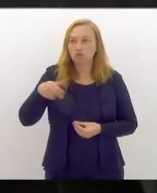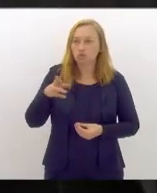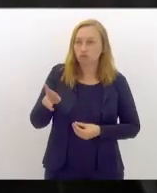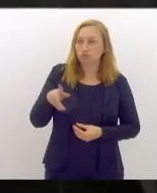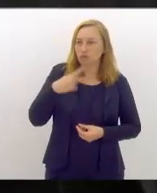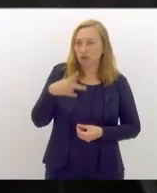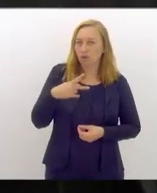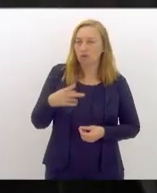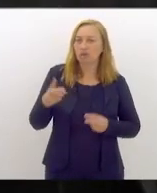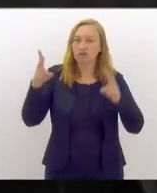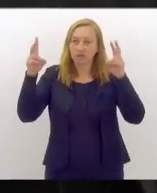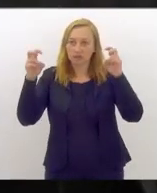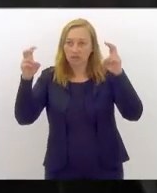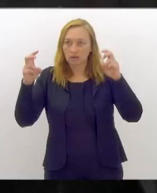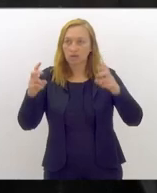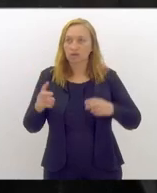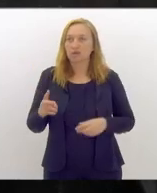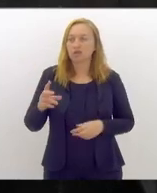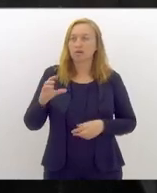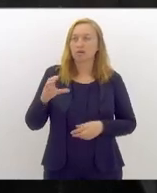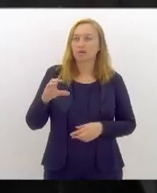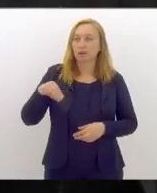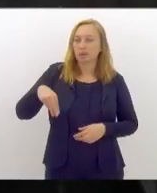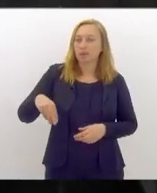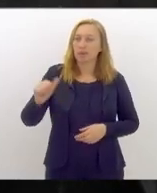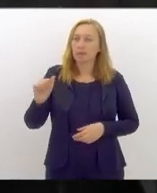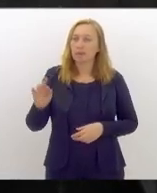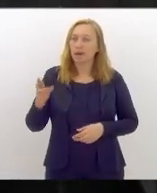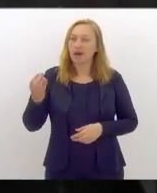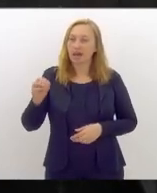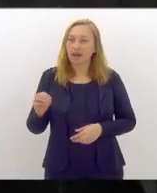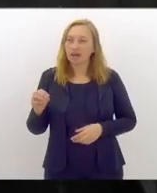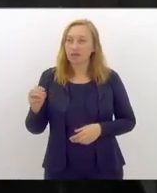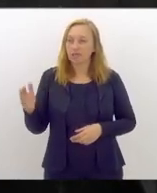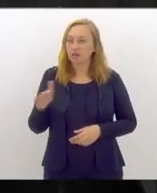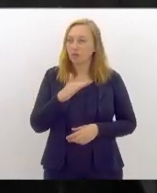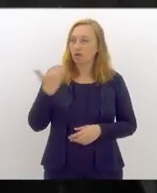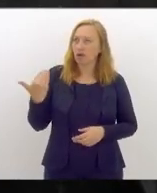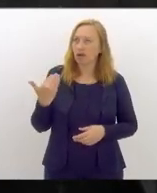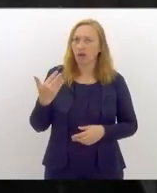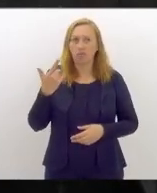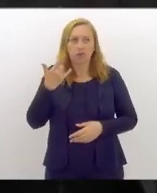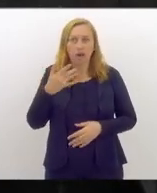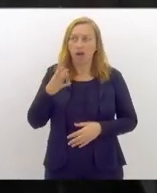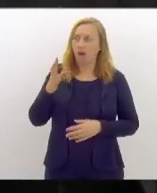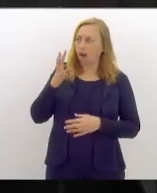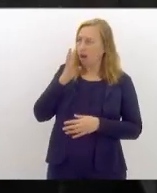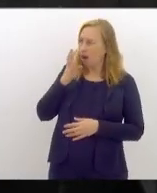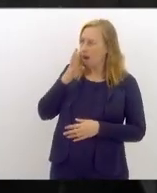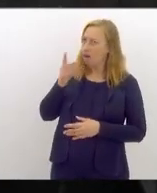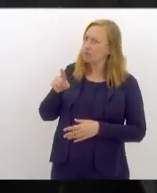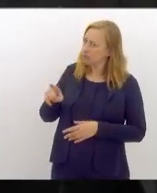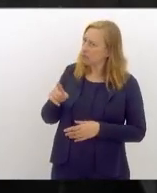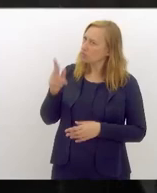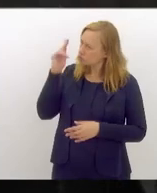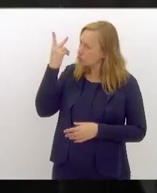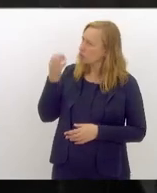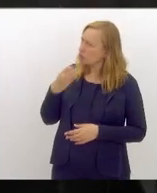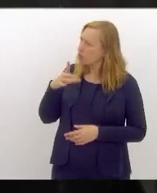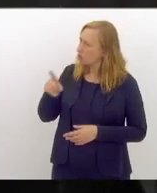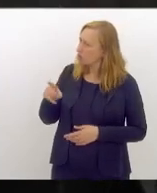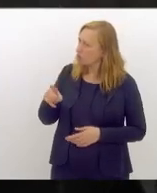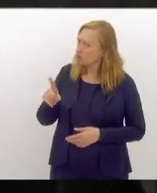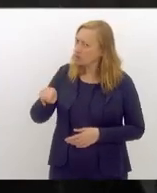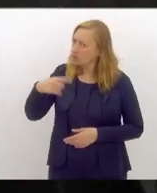matéria do Marcado Para Morrer que eu fiquei fascinado com a história e falei olha isso aqui podia dar uma história depois